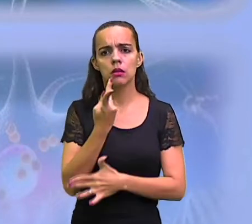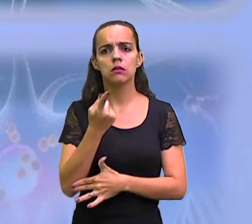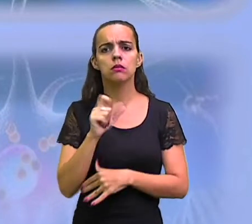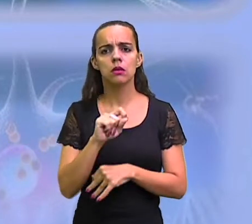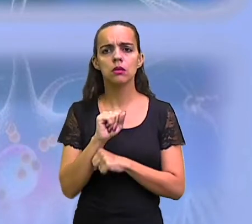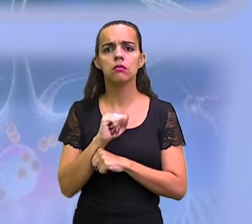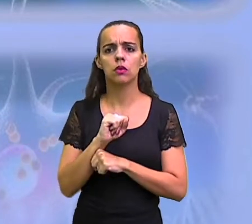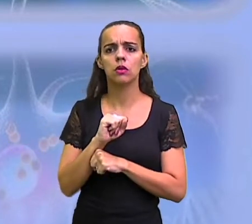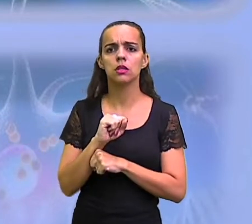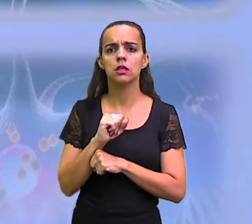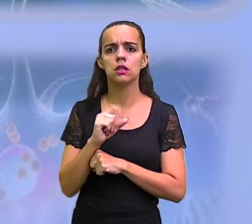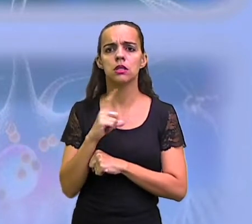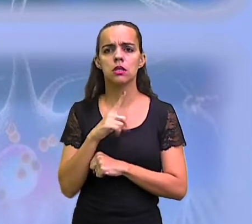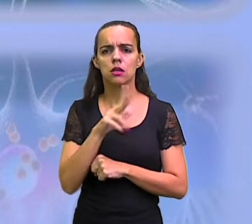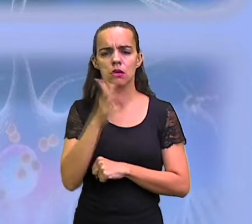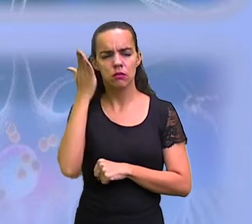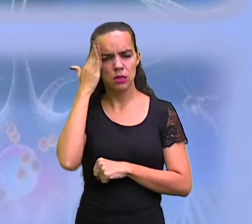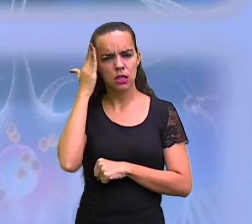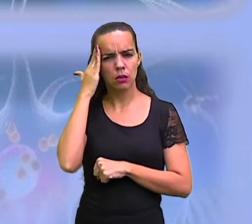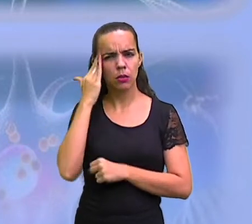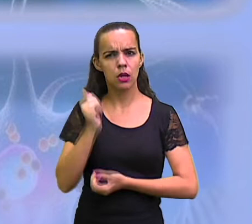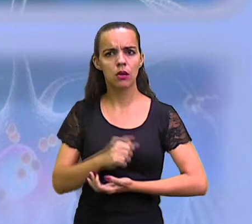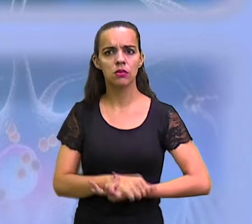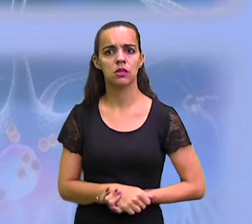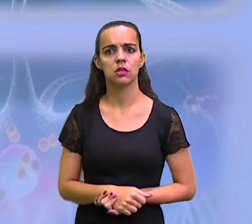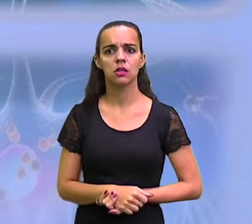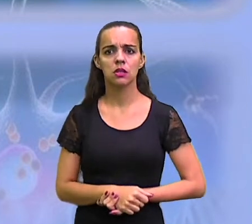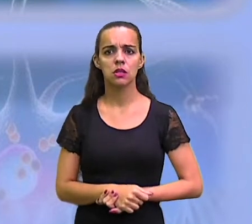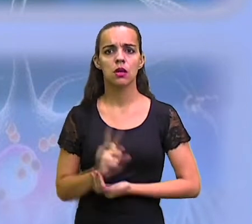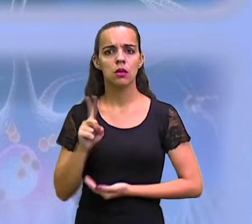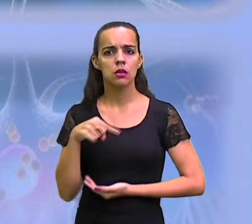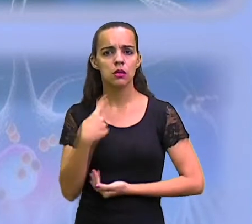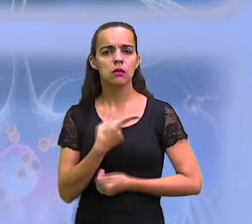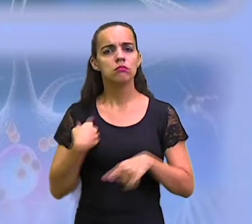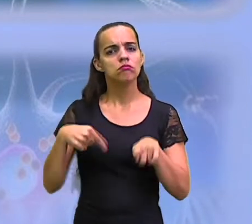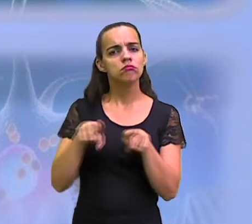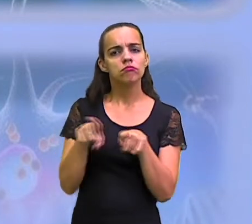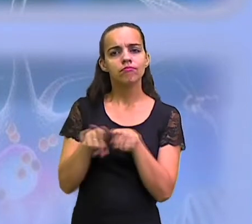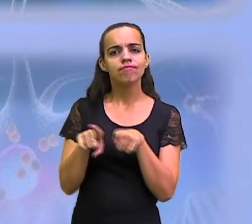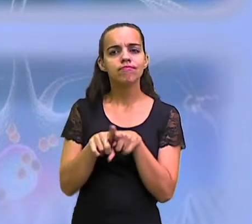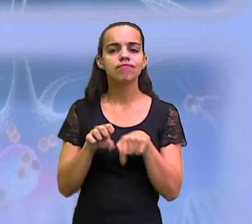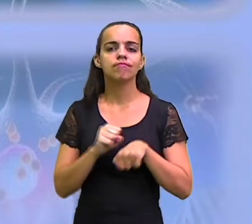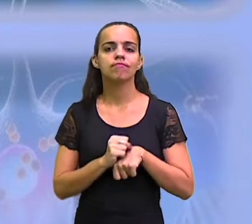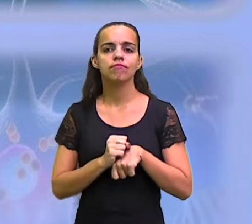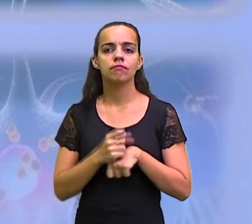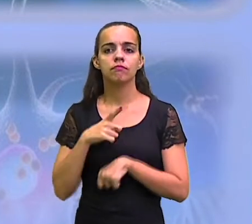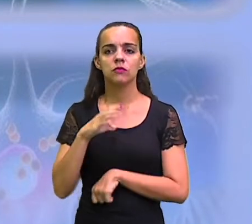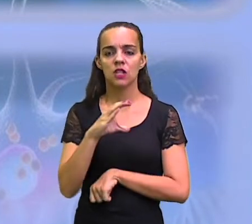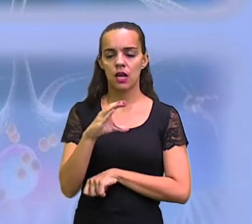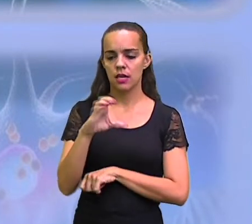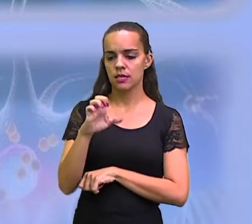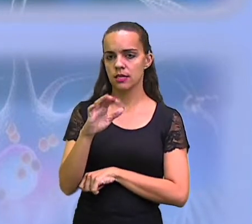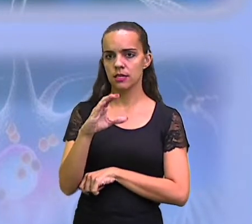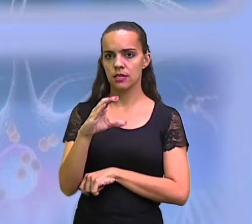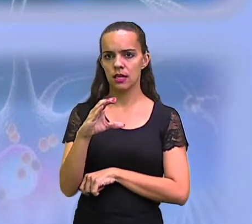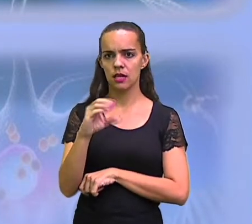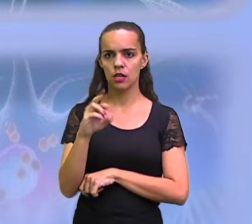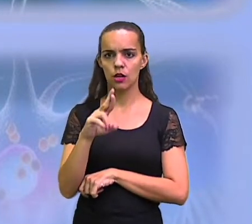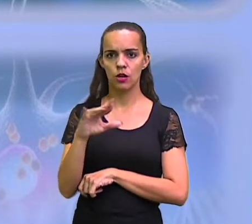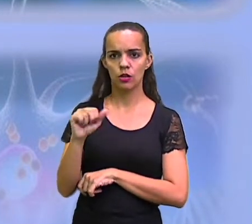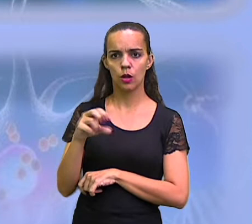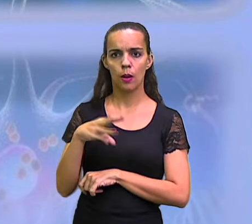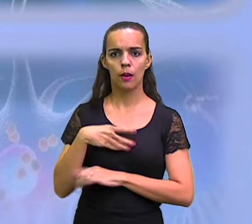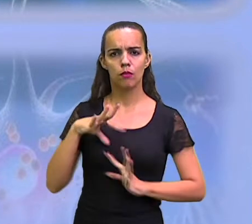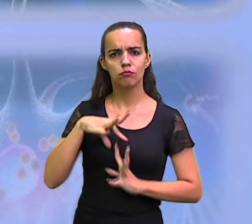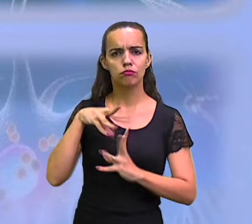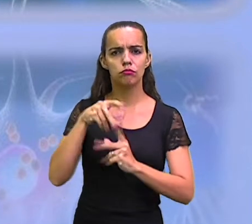estado convulsivo. Vocês sabiam disso? Nós temos também a esclerose múltipla, que